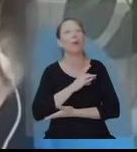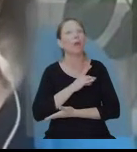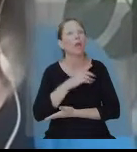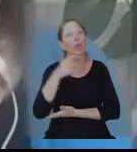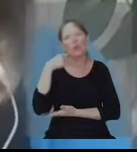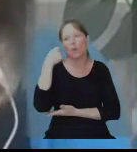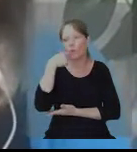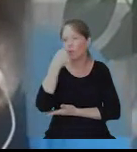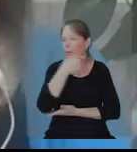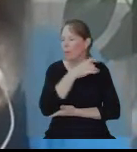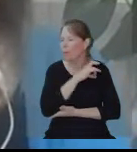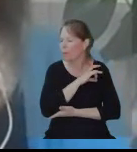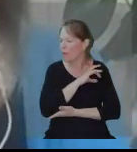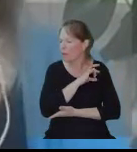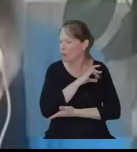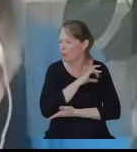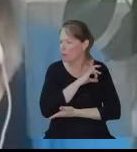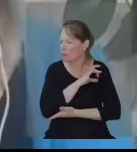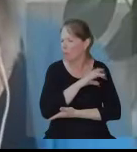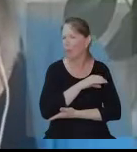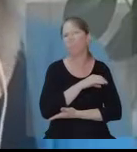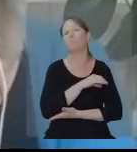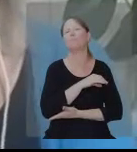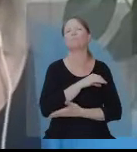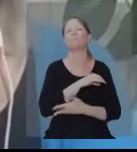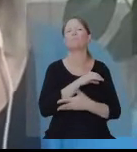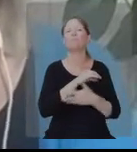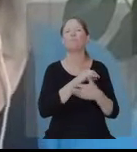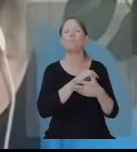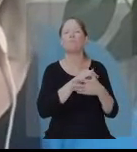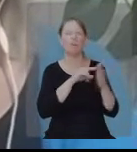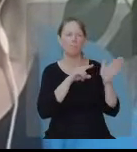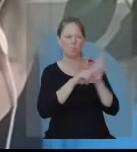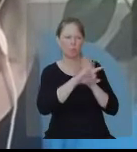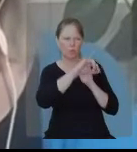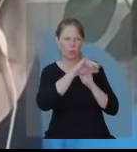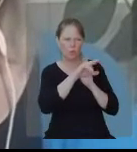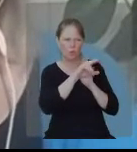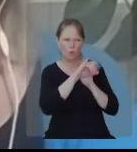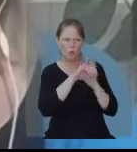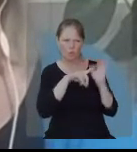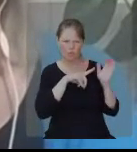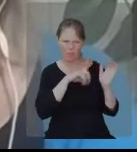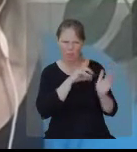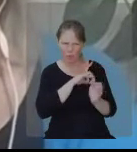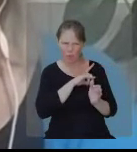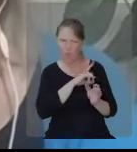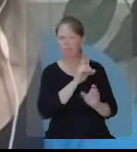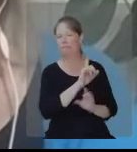gente. Apavorava. Eu não sei, não, mas o Júlio deu uma risadinha aqui. Não sei se ele também não tem. Tem, Júlio? Não.